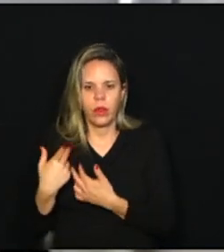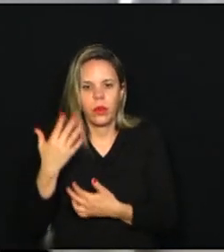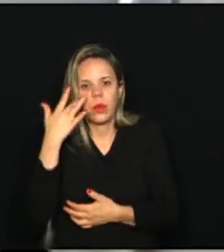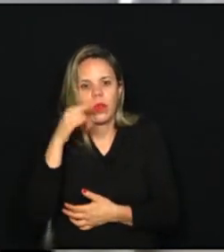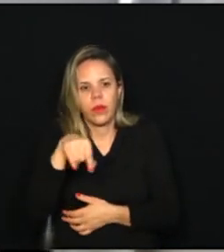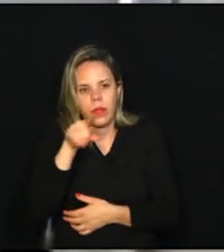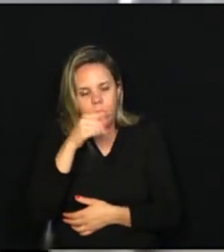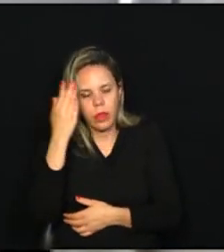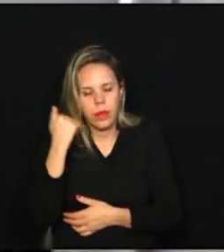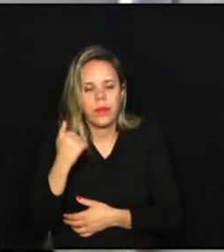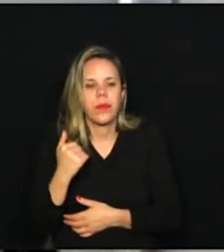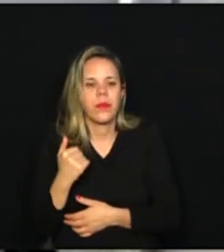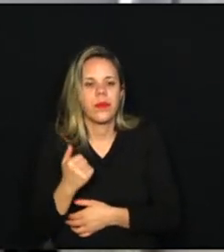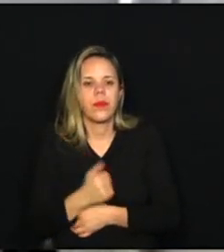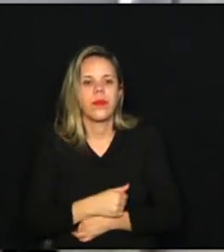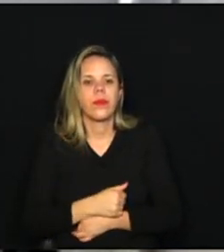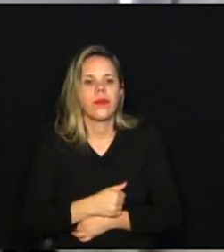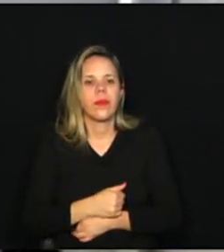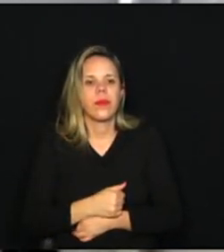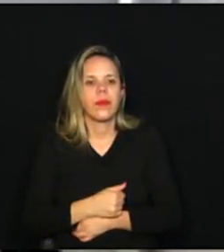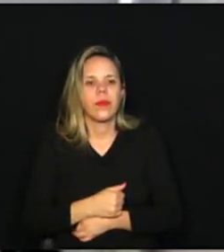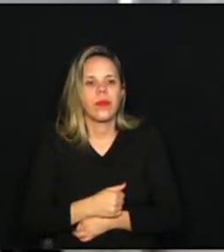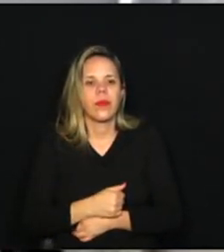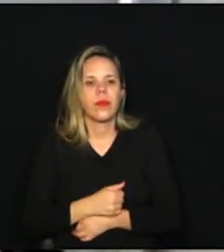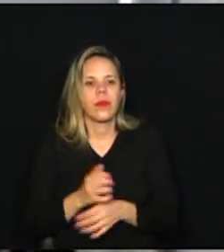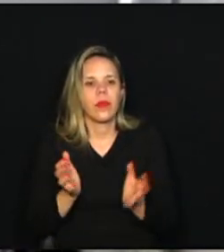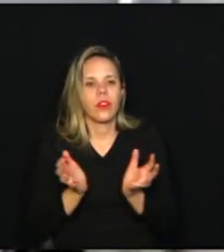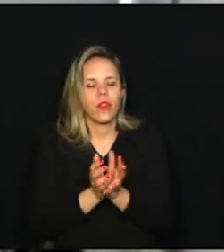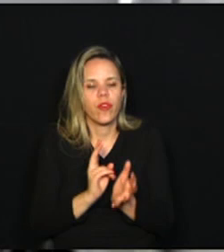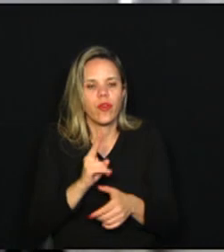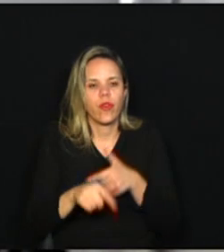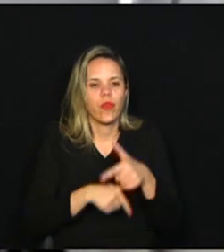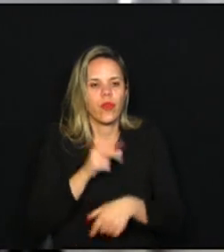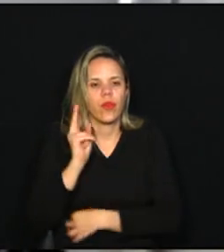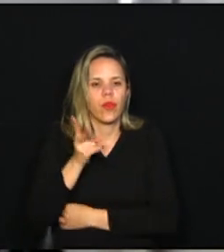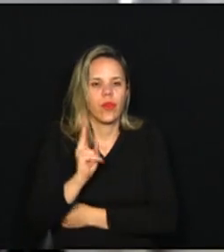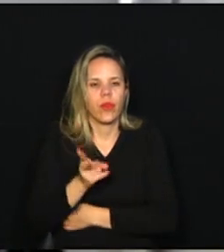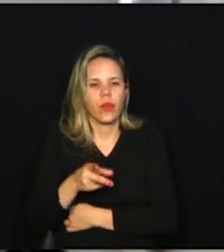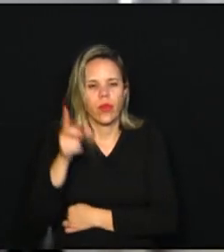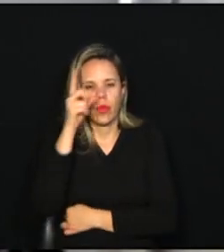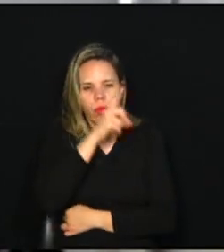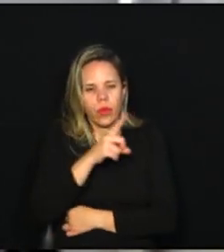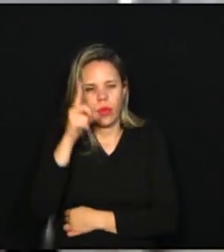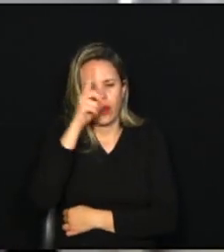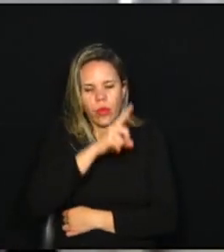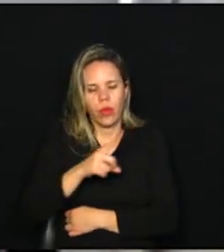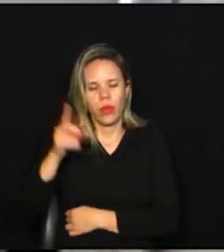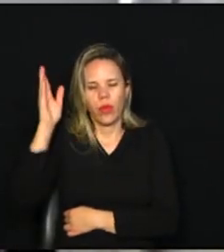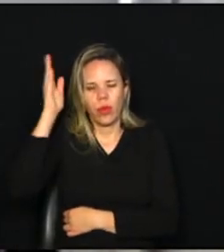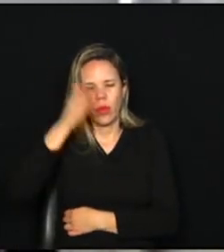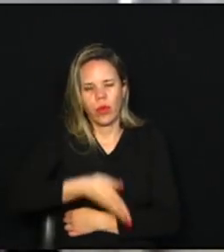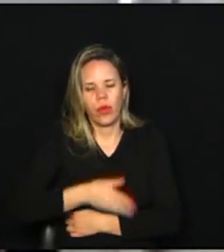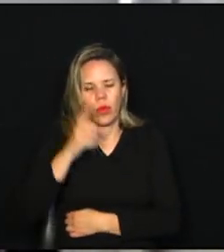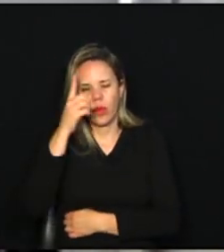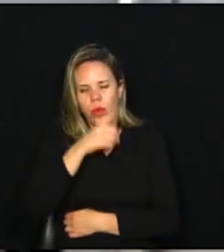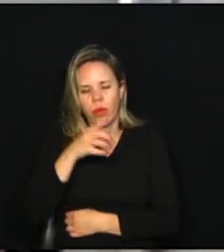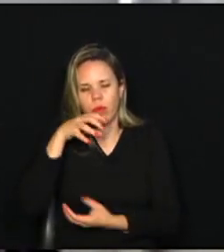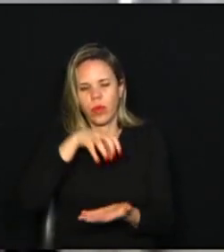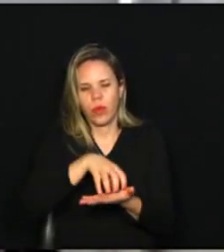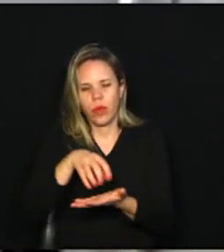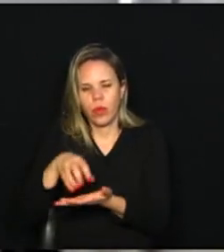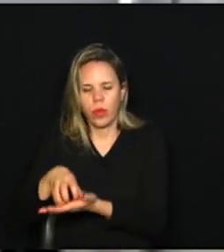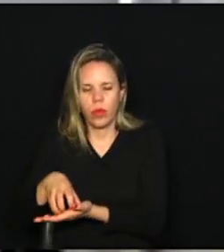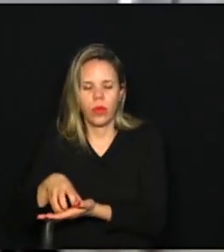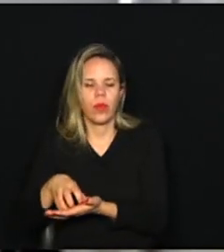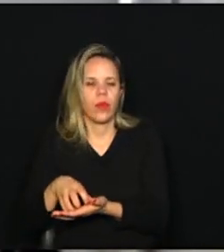vocês sabem, aí está existindo um trabalho ininterrupto, praticamente de domingo a domingo, ou nos centros de imunização,